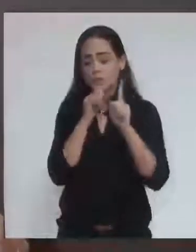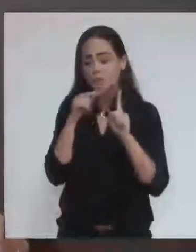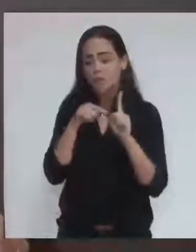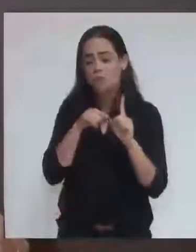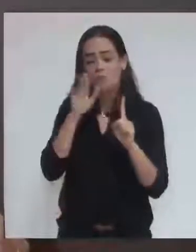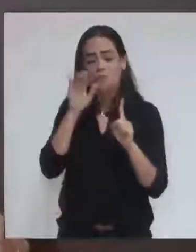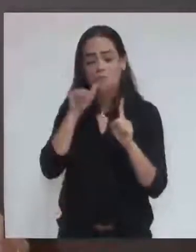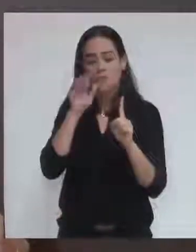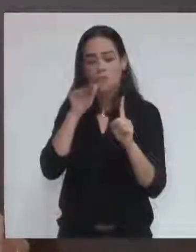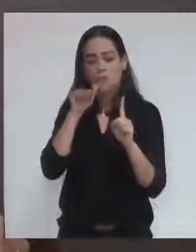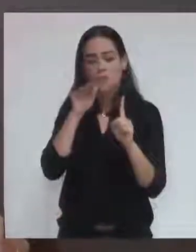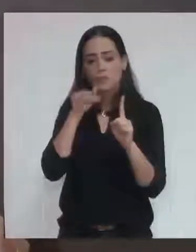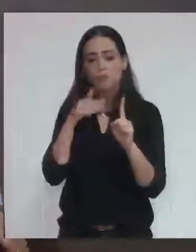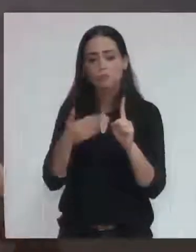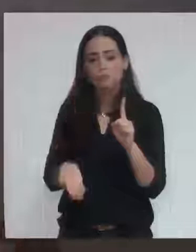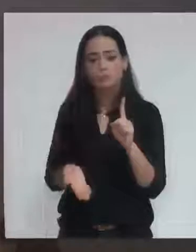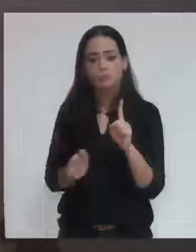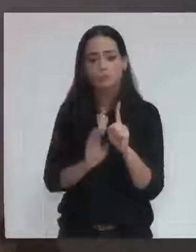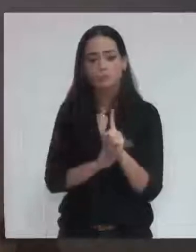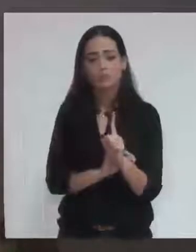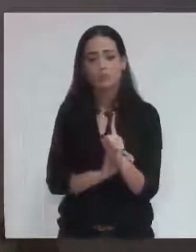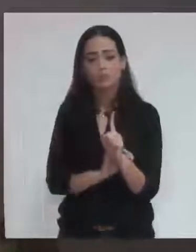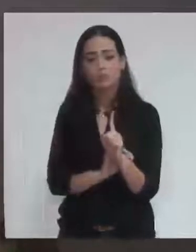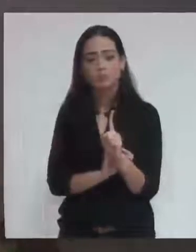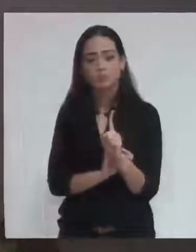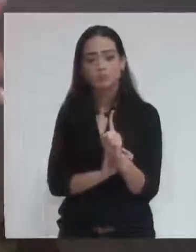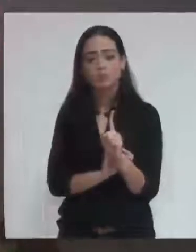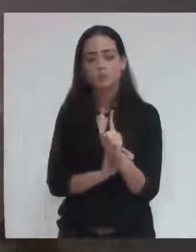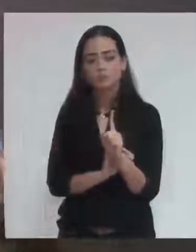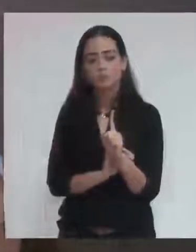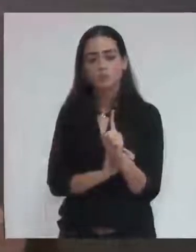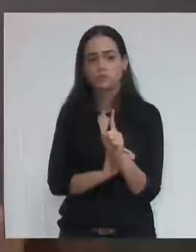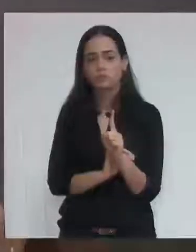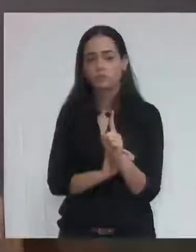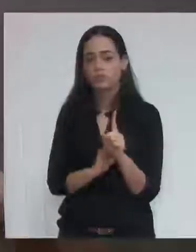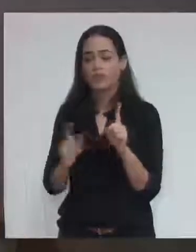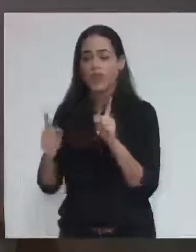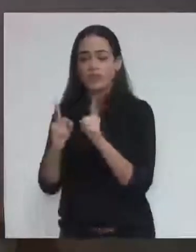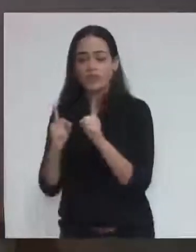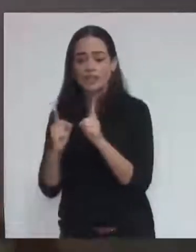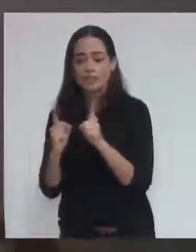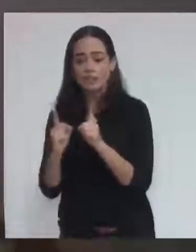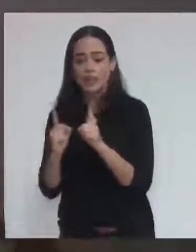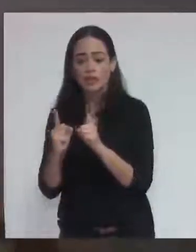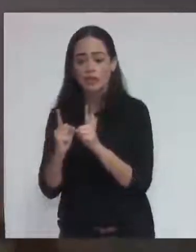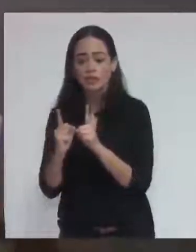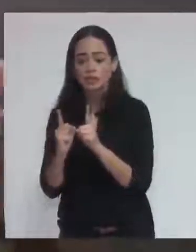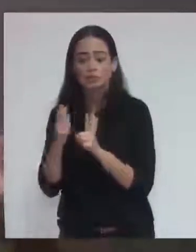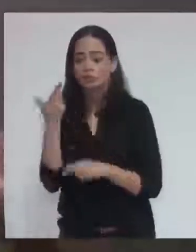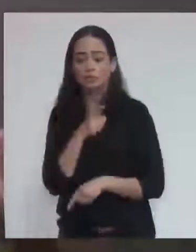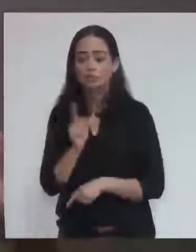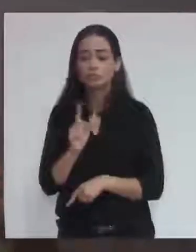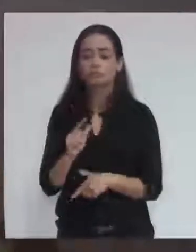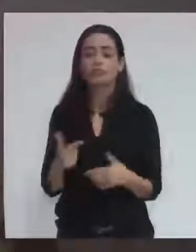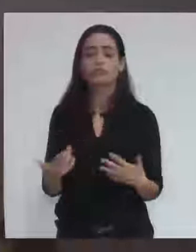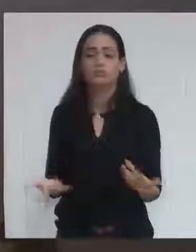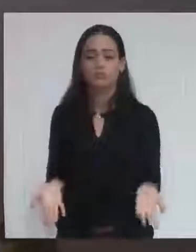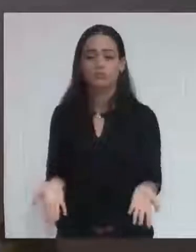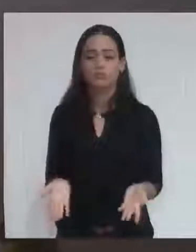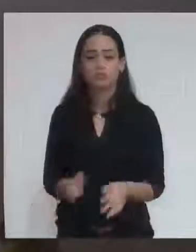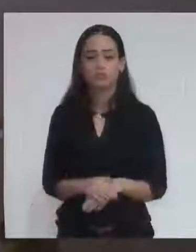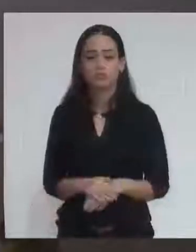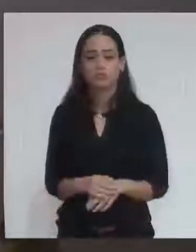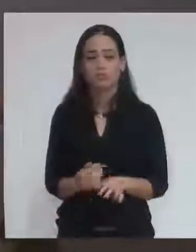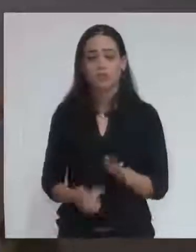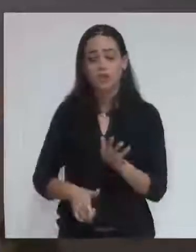funcionário que fica doente, ele pode se tornar um funcionário que não vai atender a população. É fácil a conta, não é? É matemática. Ou você cuida